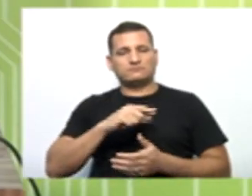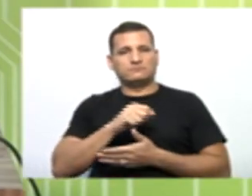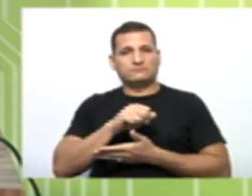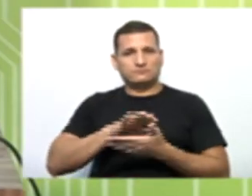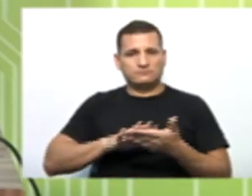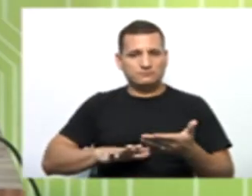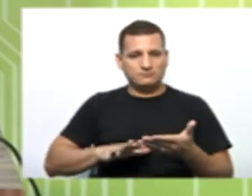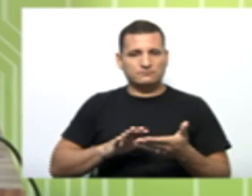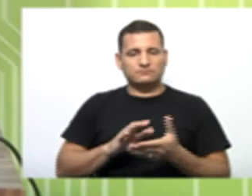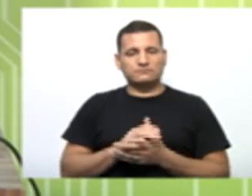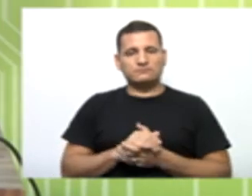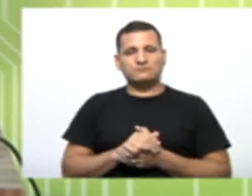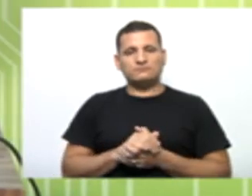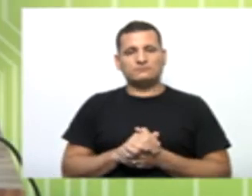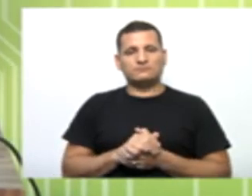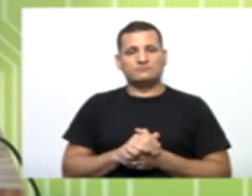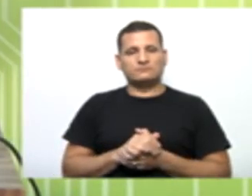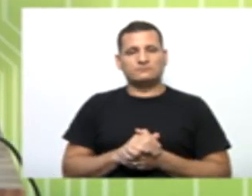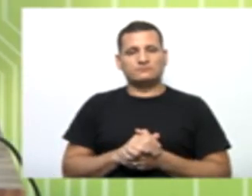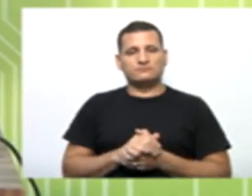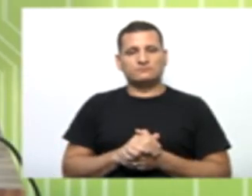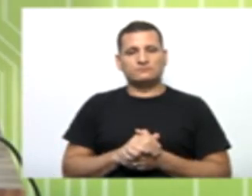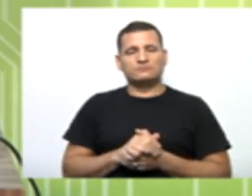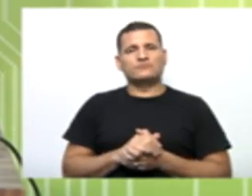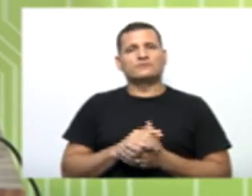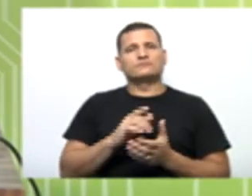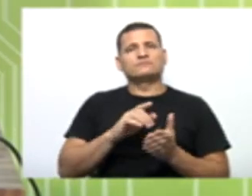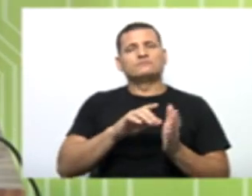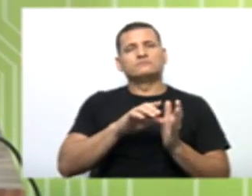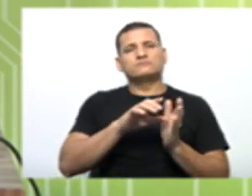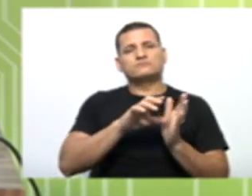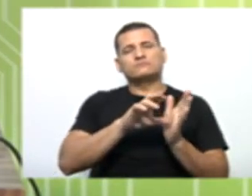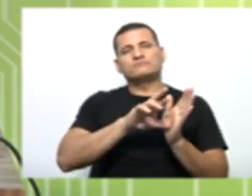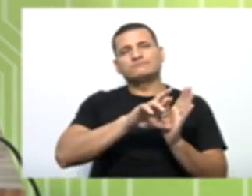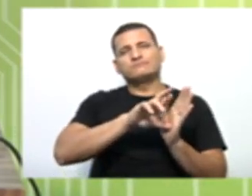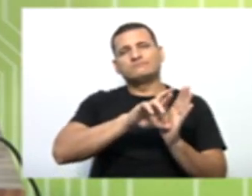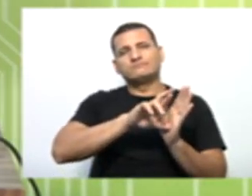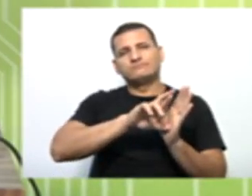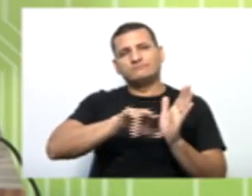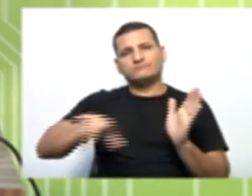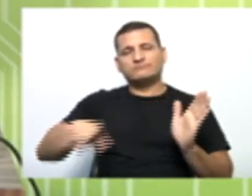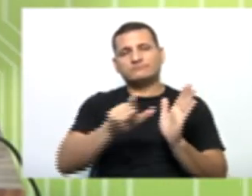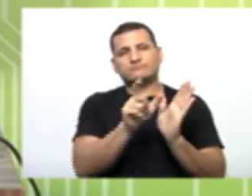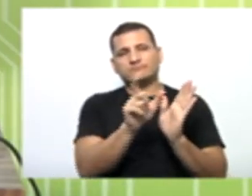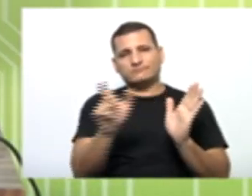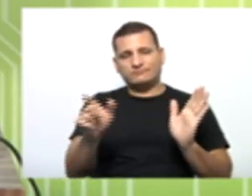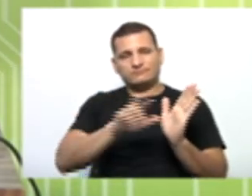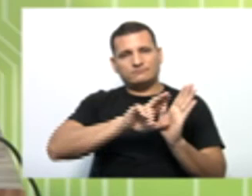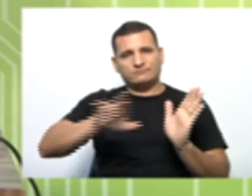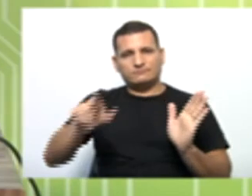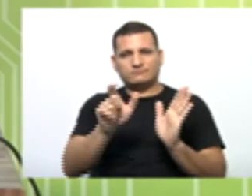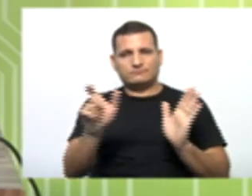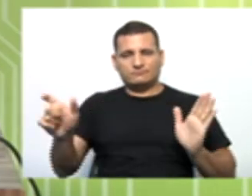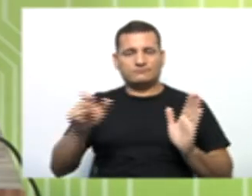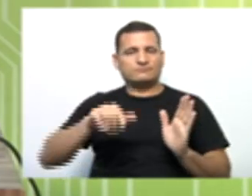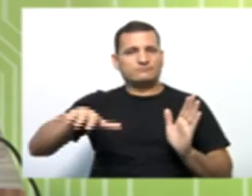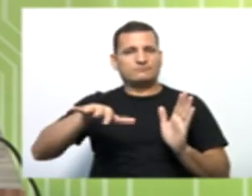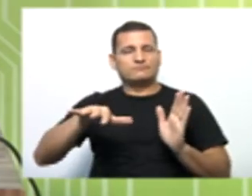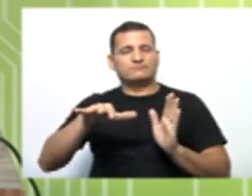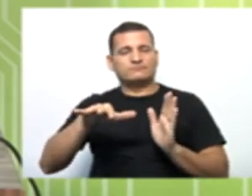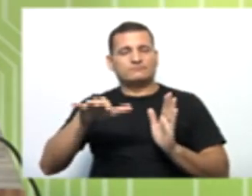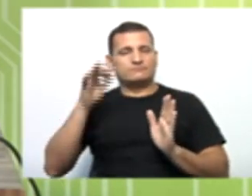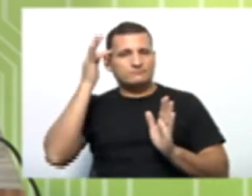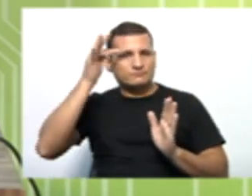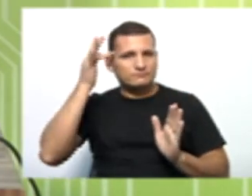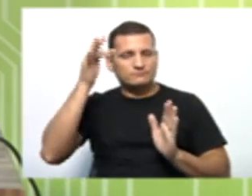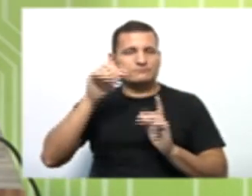vocês receberam, vocês terão um conjunto de definições no campo da filosofia, no campo da sociologia, no